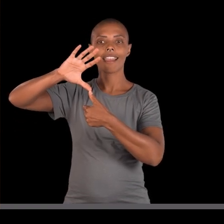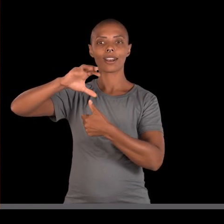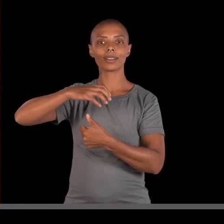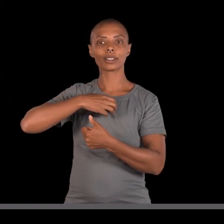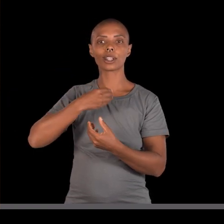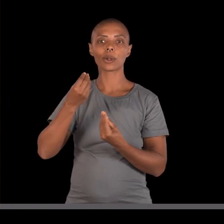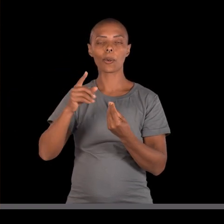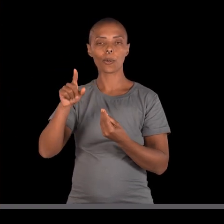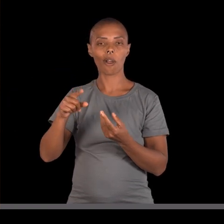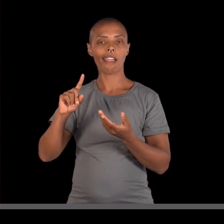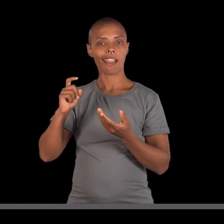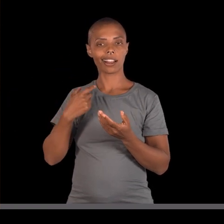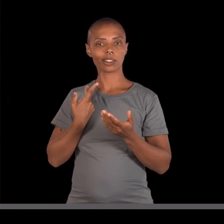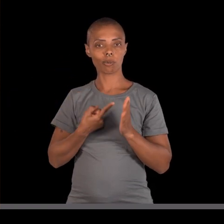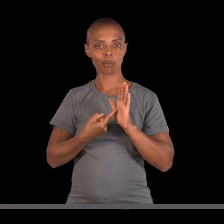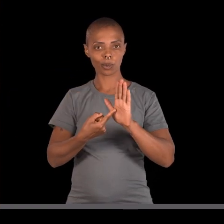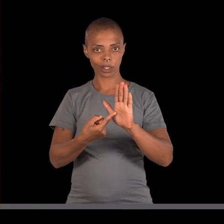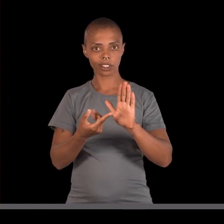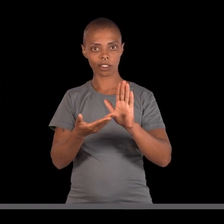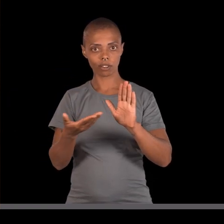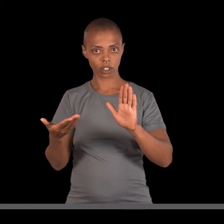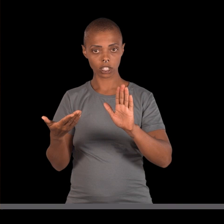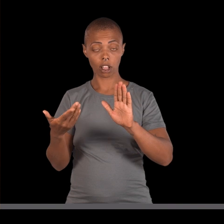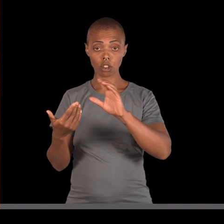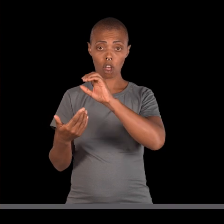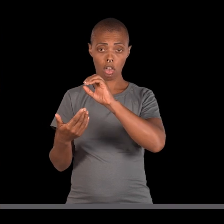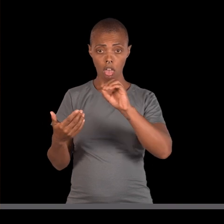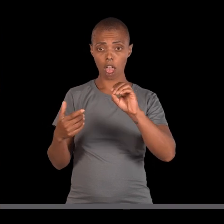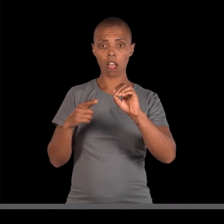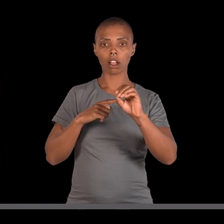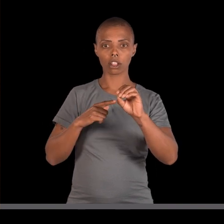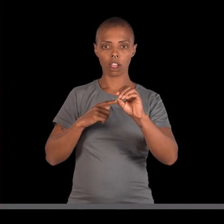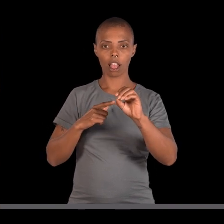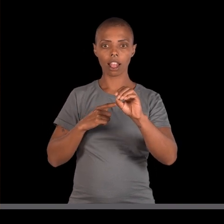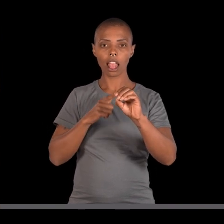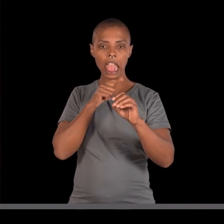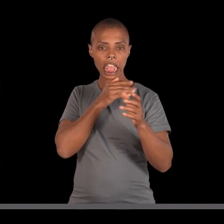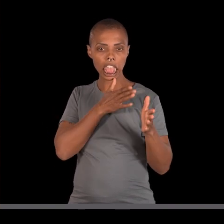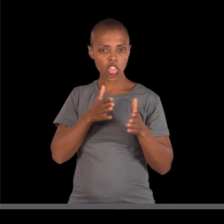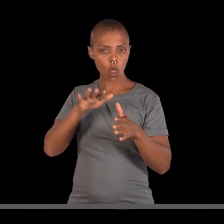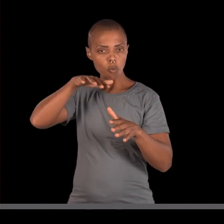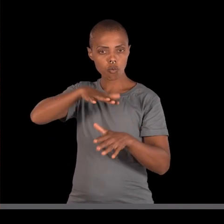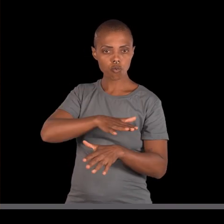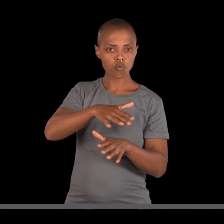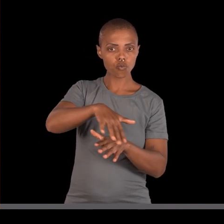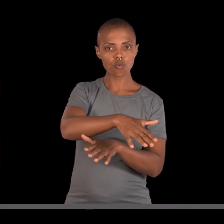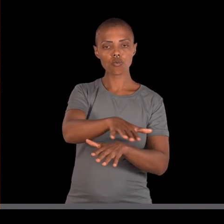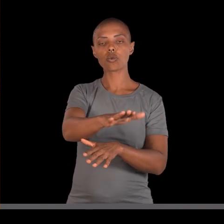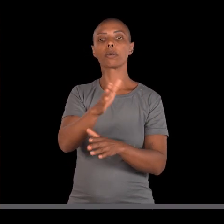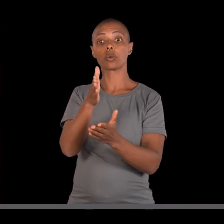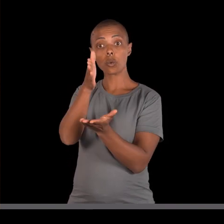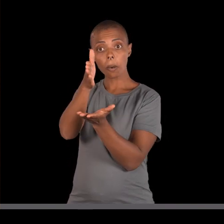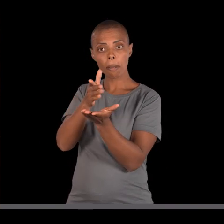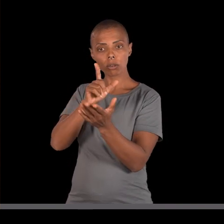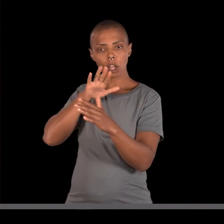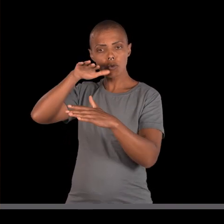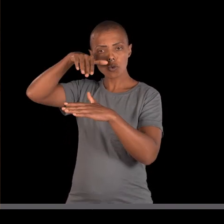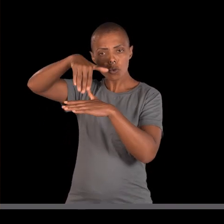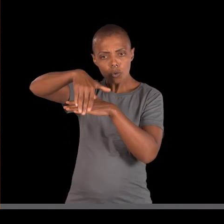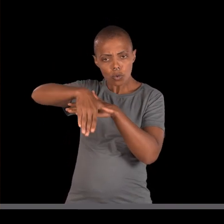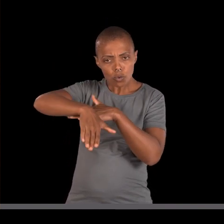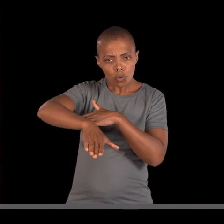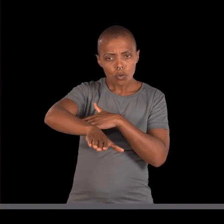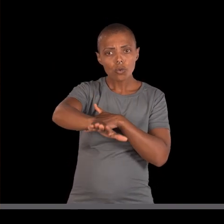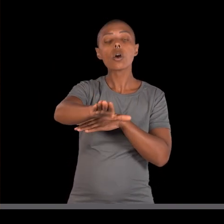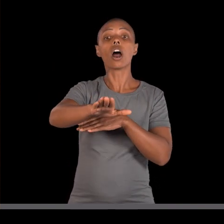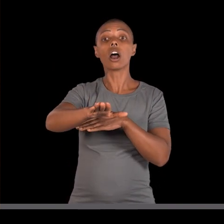a América física, as formas de relevo. Conforme eu falei para vocês, Na porção oeste você vai ter as